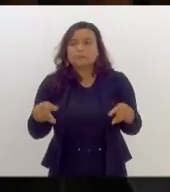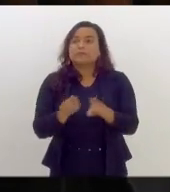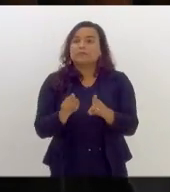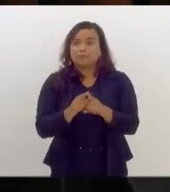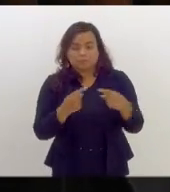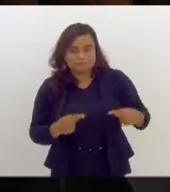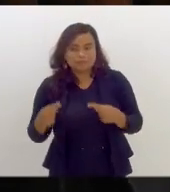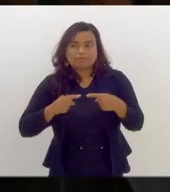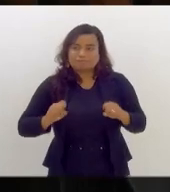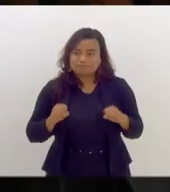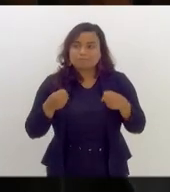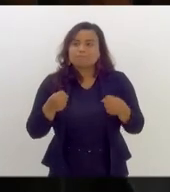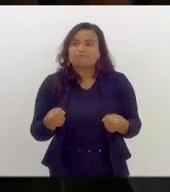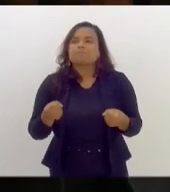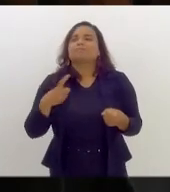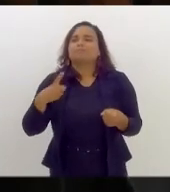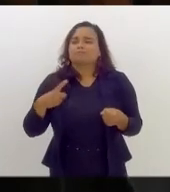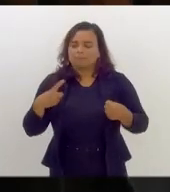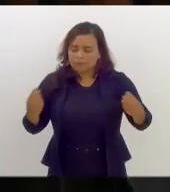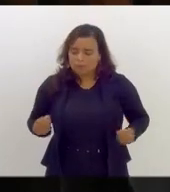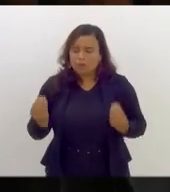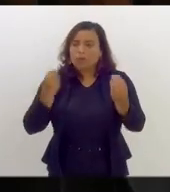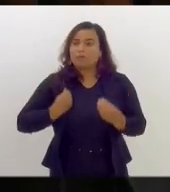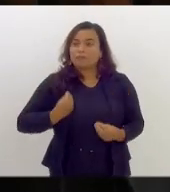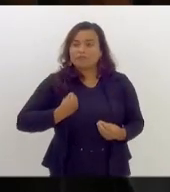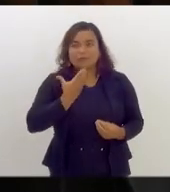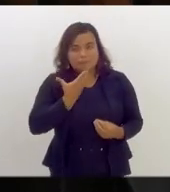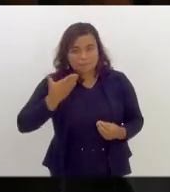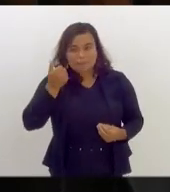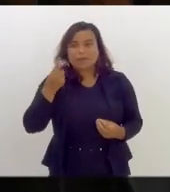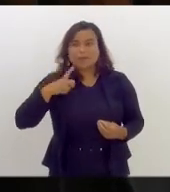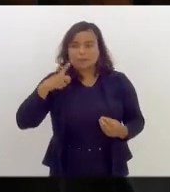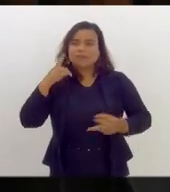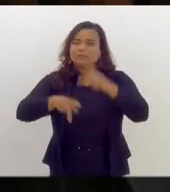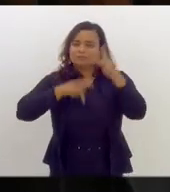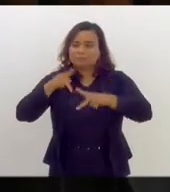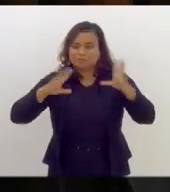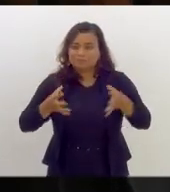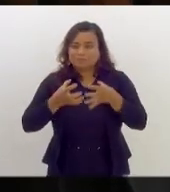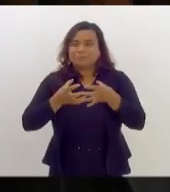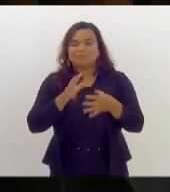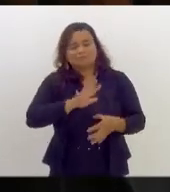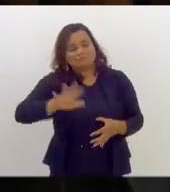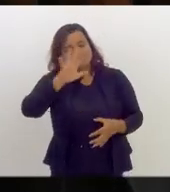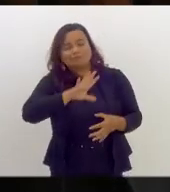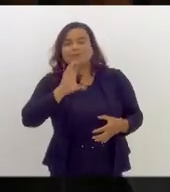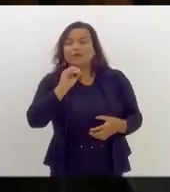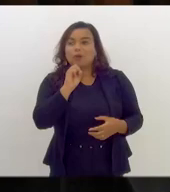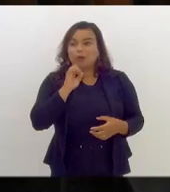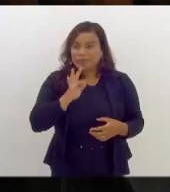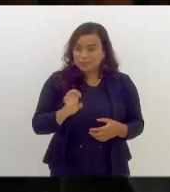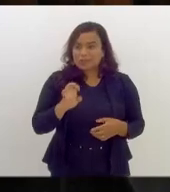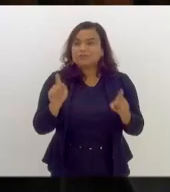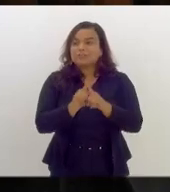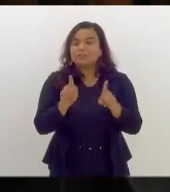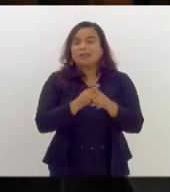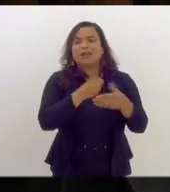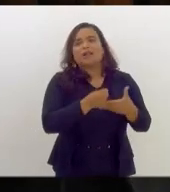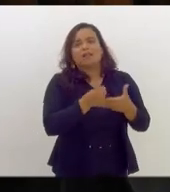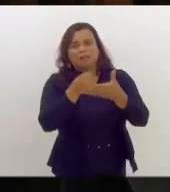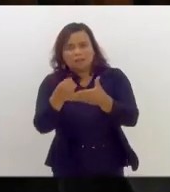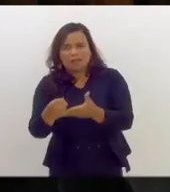para melhorar a qualidade de vida da população da zona oeste levando para lá